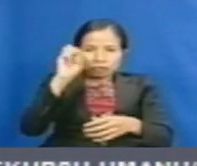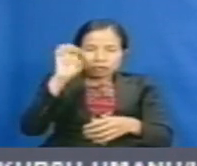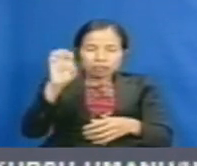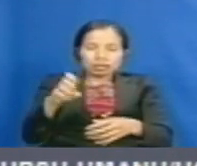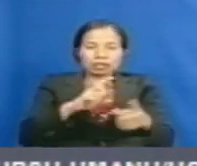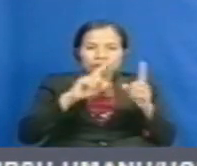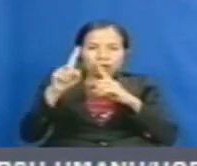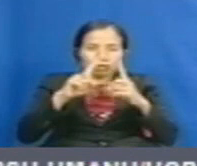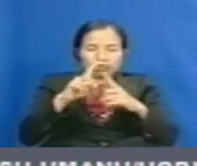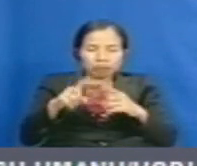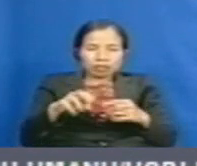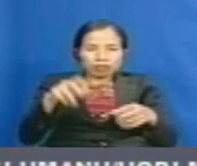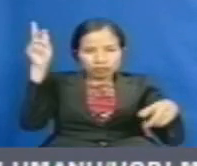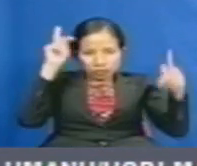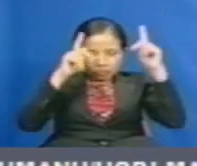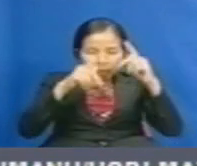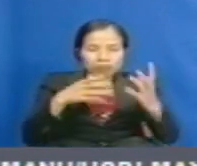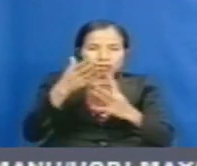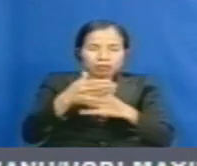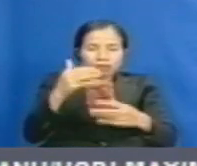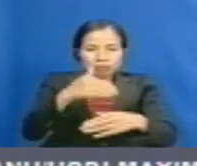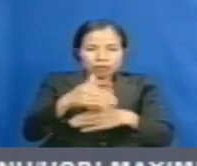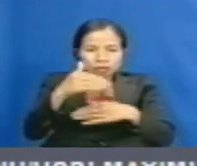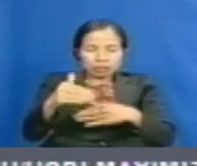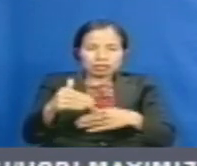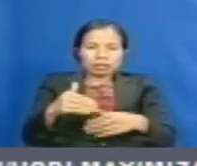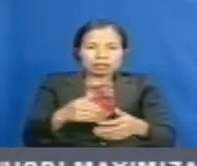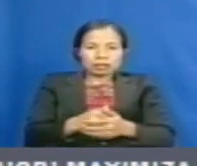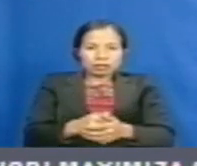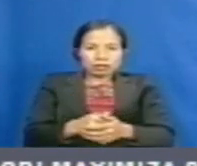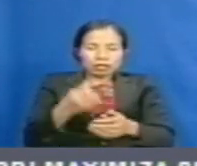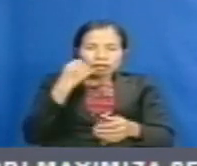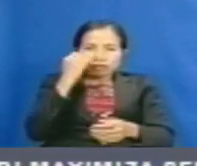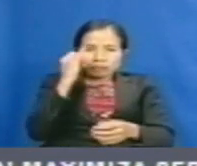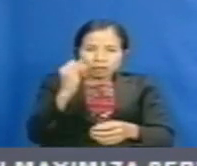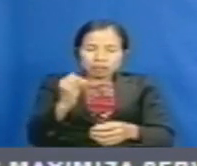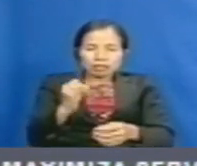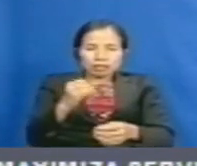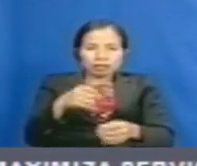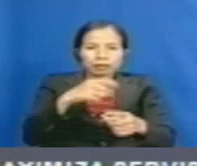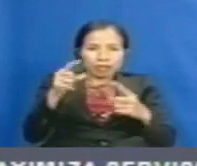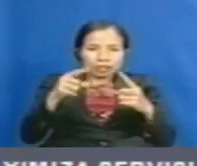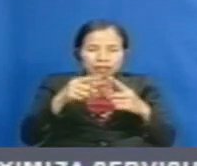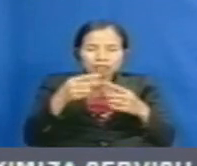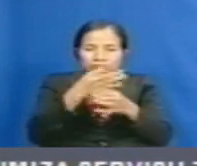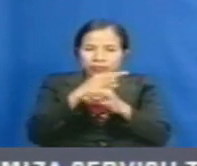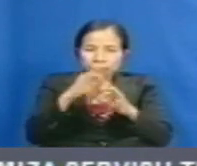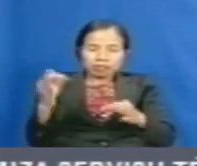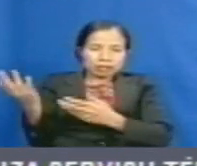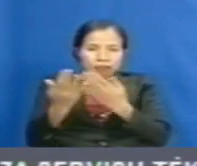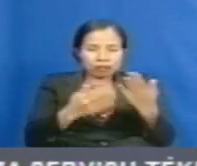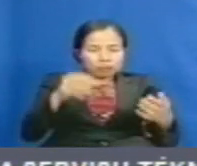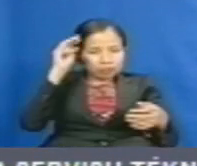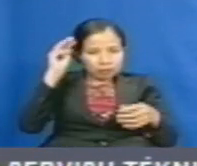Verdial, explica. Caso NEE, tamaona ba processo averiguação investigação NIAN, bem hira remata se encaminha